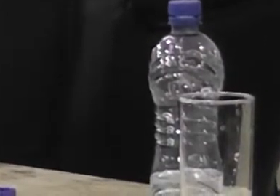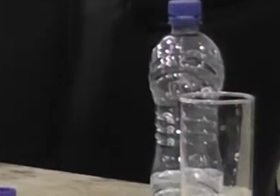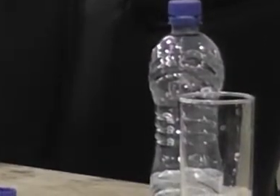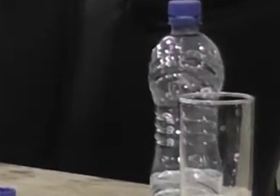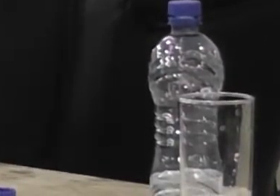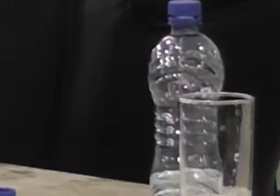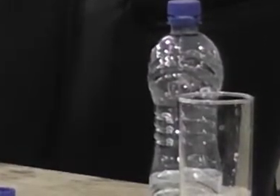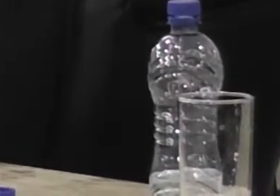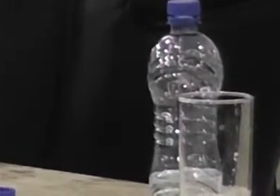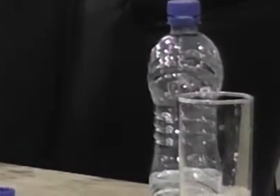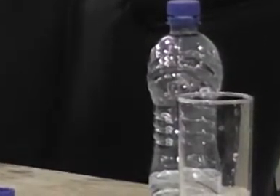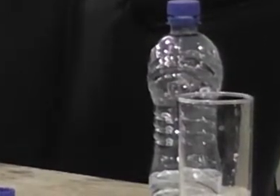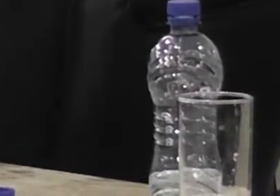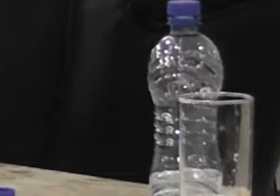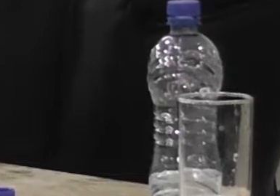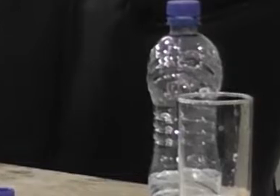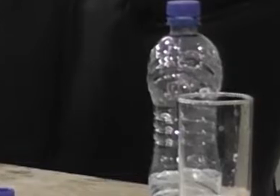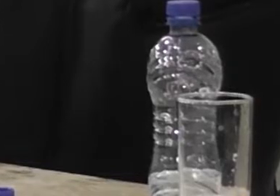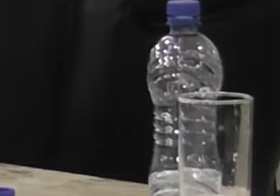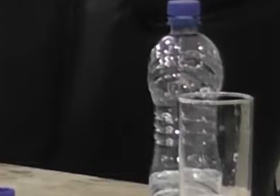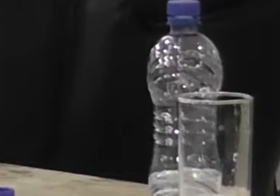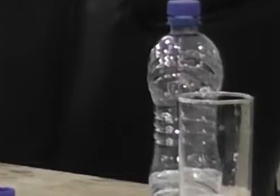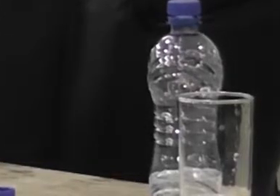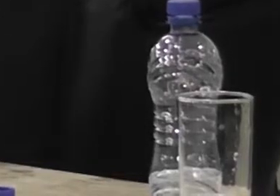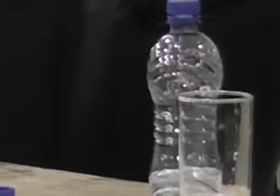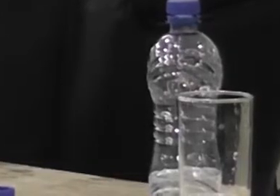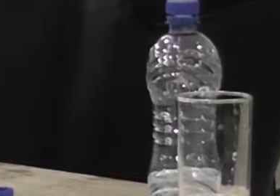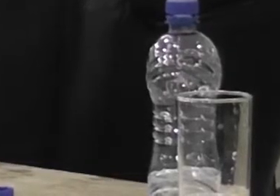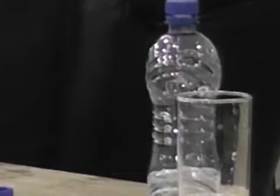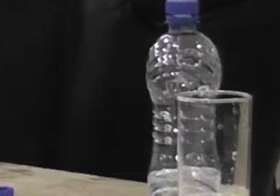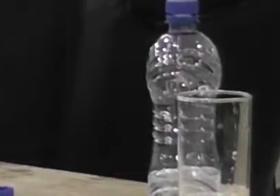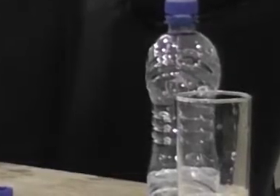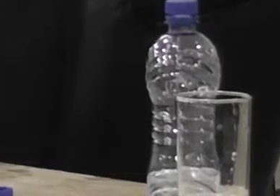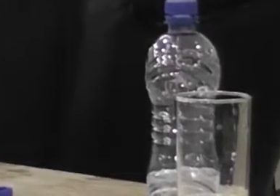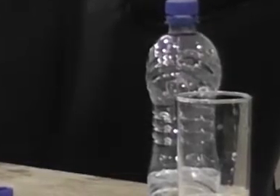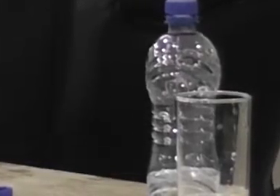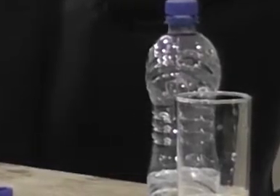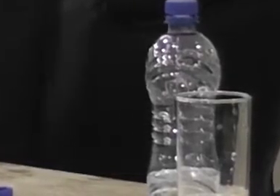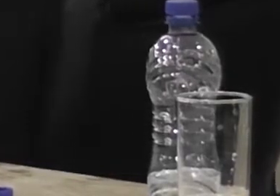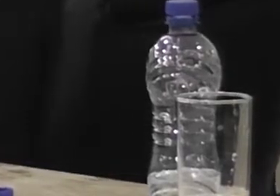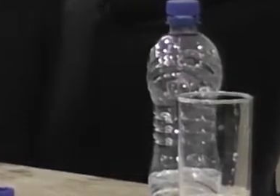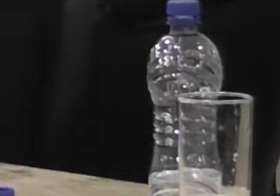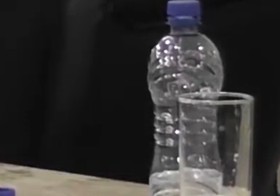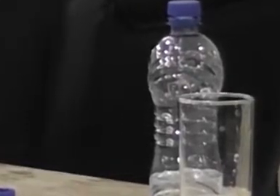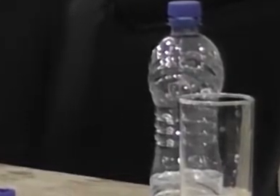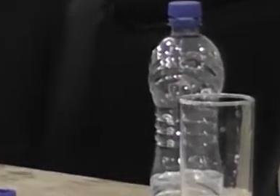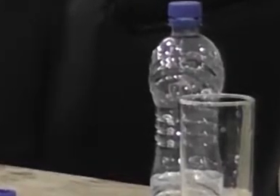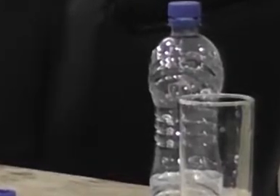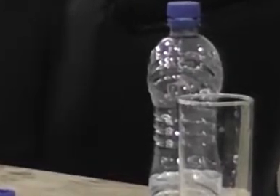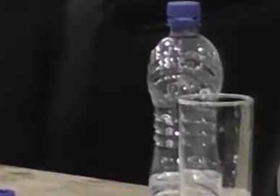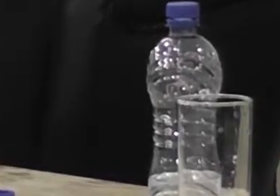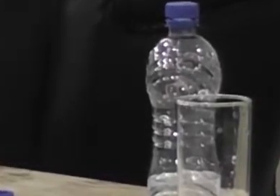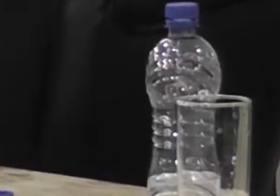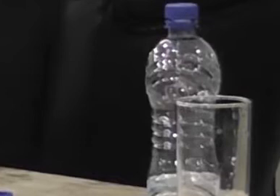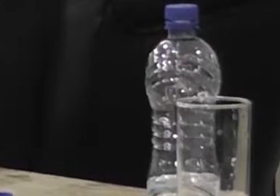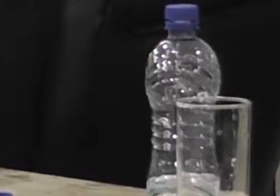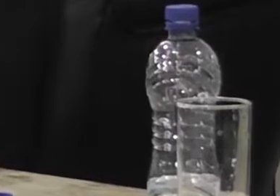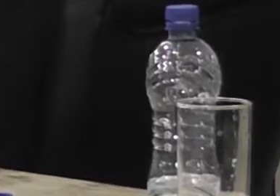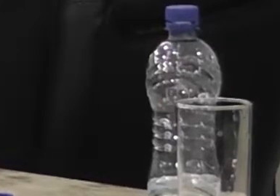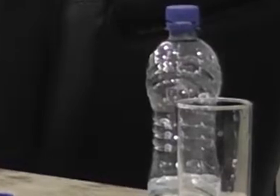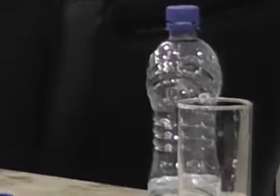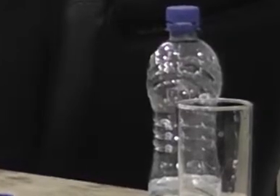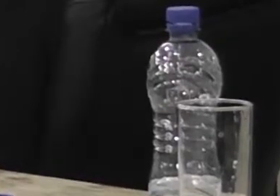alguém precisar agendar, acompanhar, né, para que possa ser melhor atendido. Então, essa é